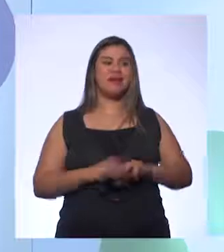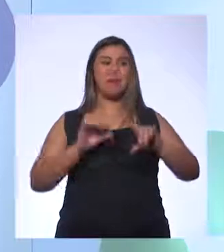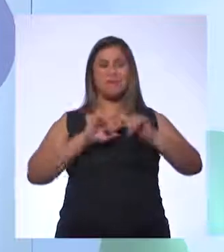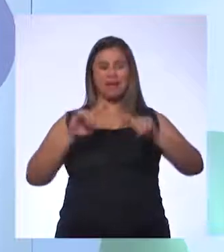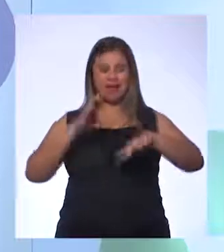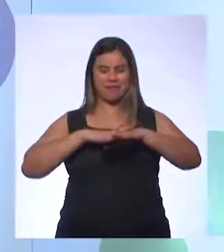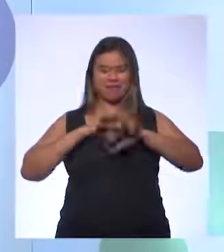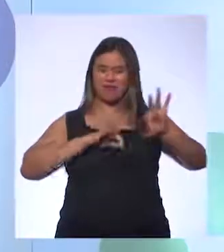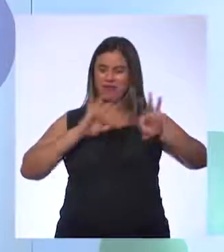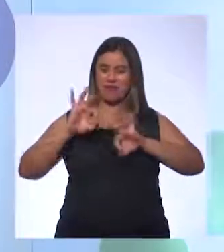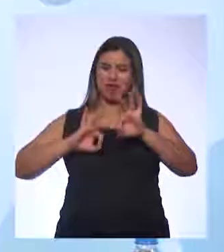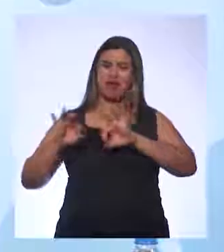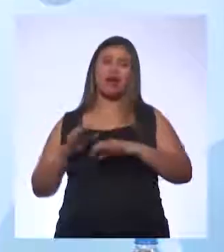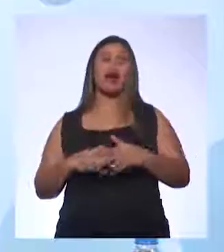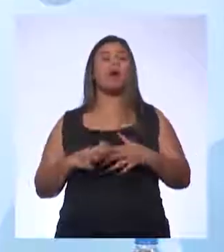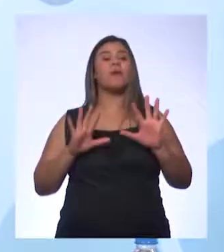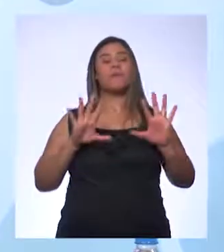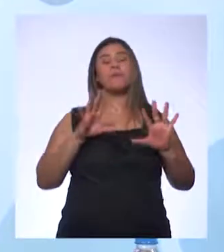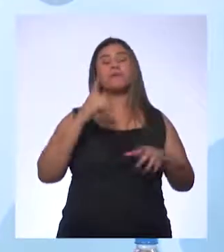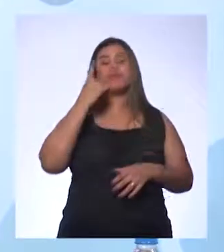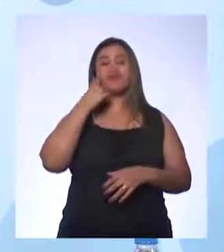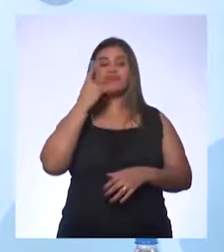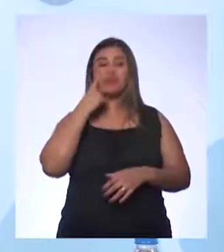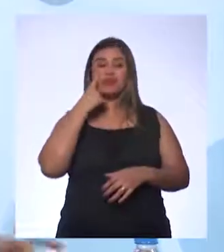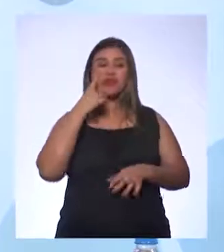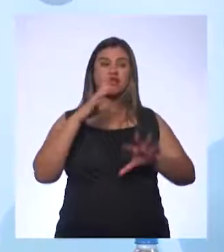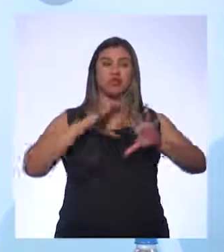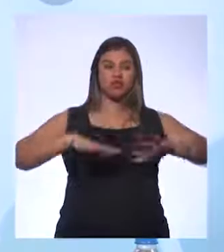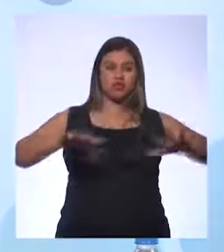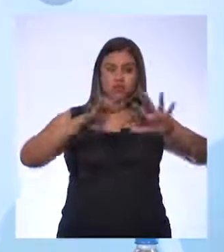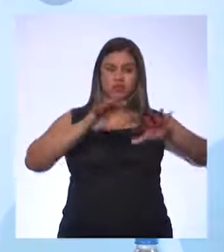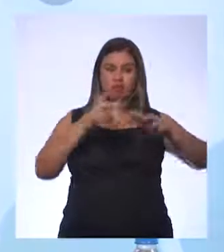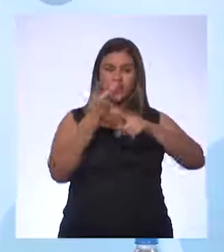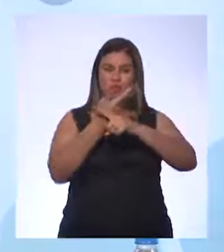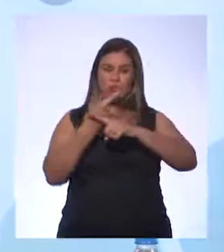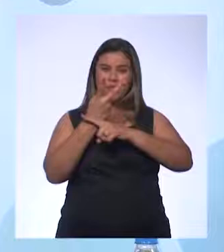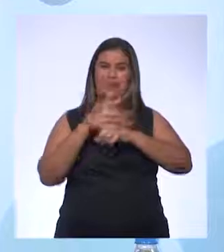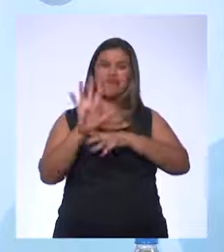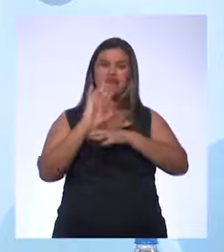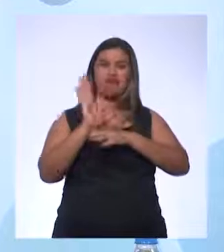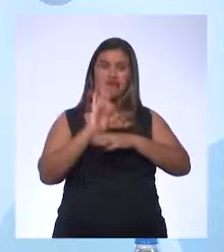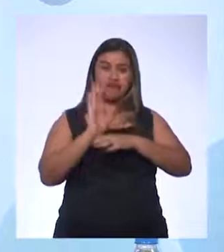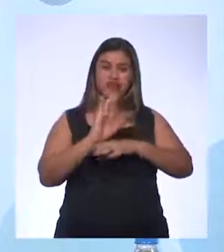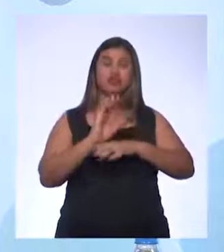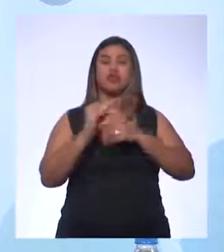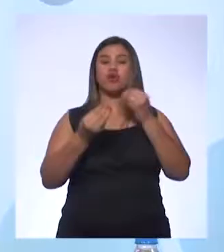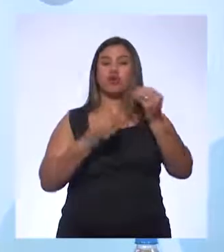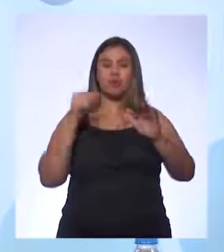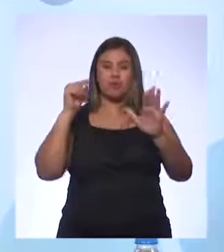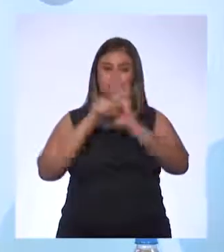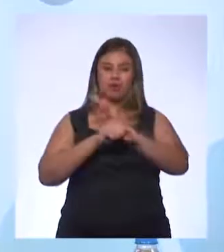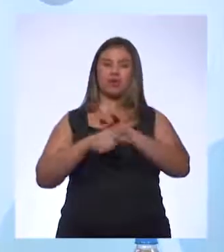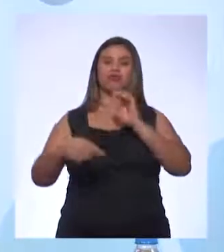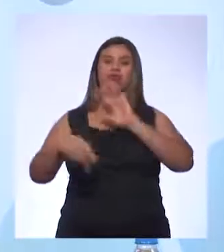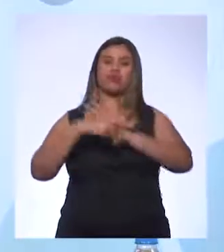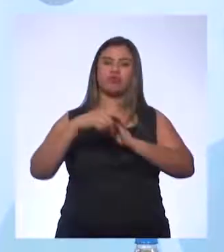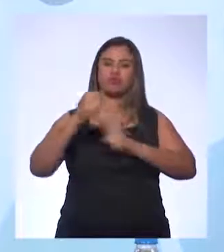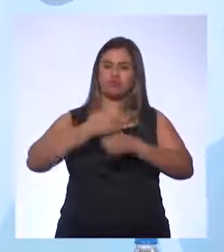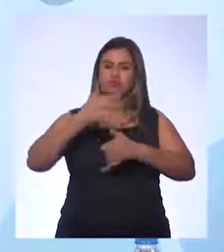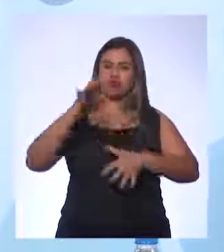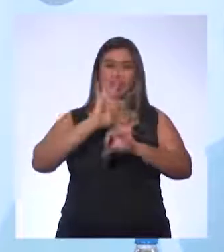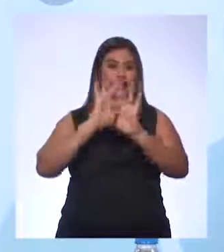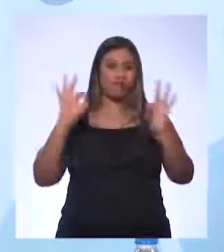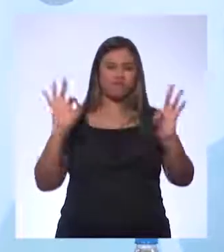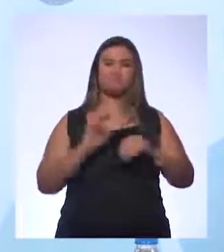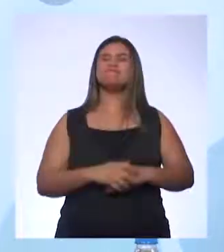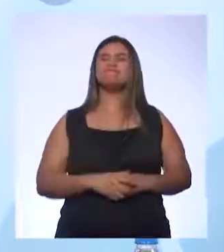aula funciona. Vamos fazer o seguinte, enquanto a turma está procurando o meu vídeo, a gente vai passar para mais uma pergunta do chat. Opa, ótimo.